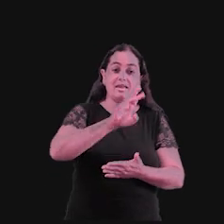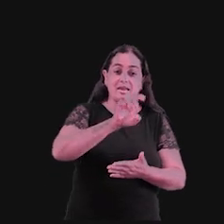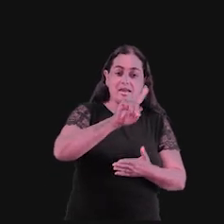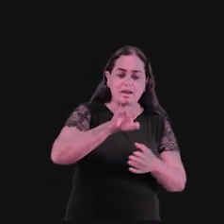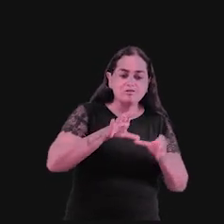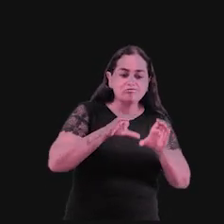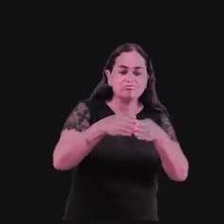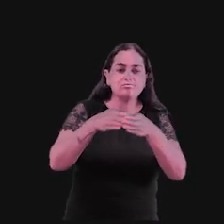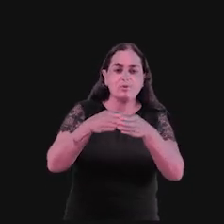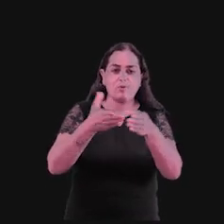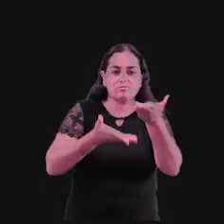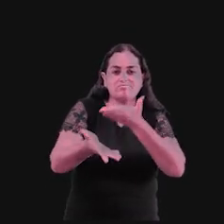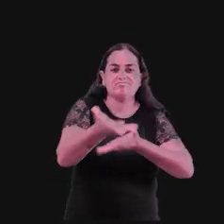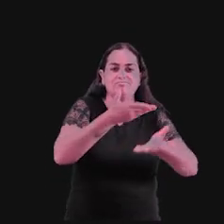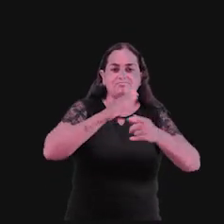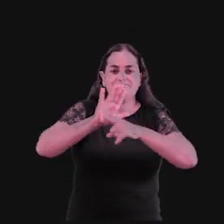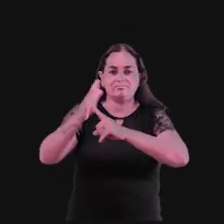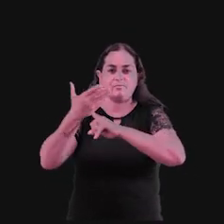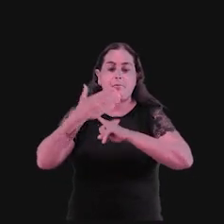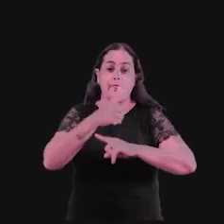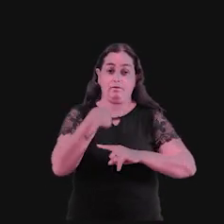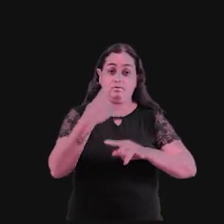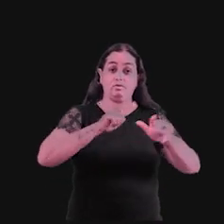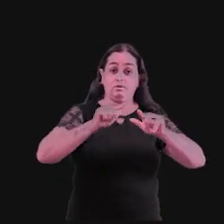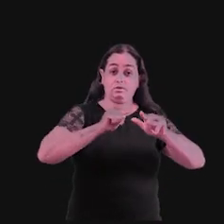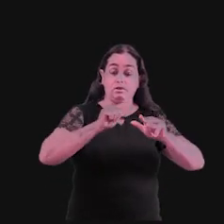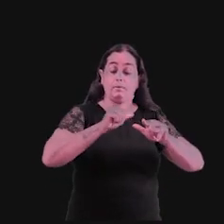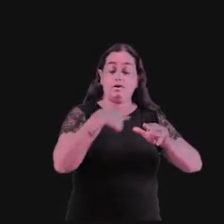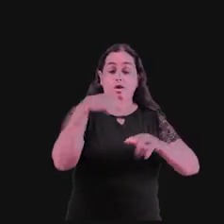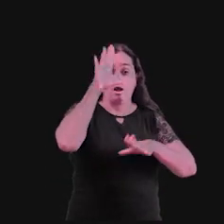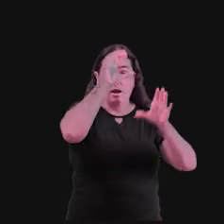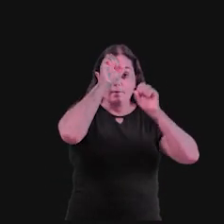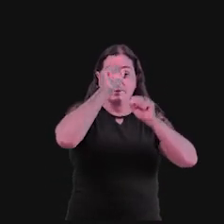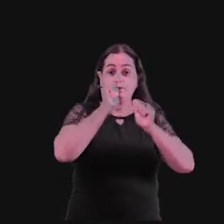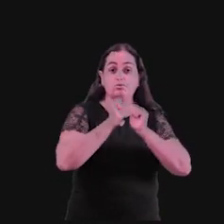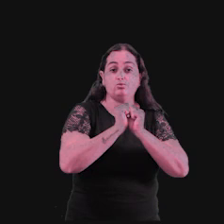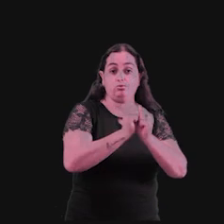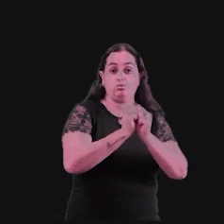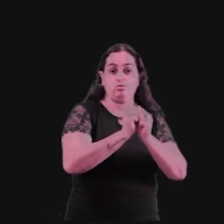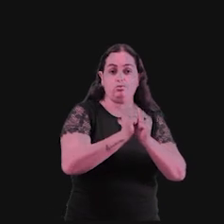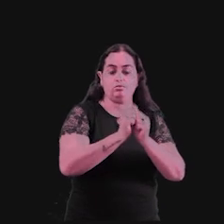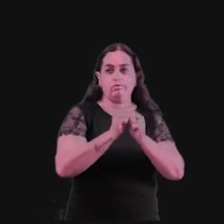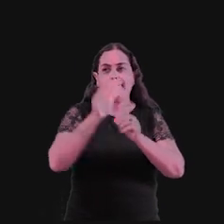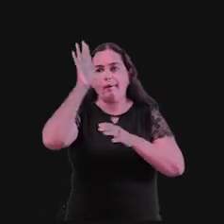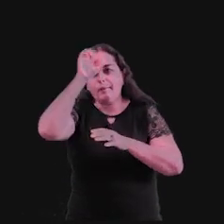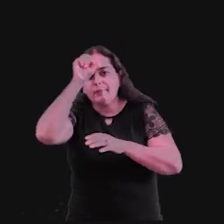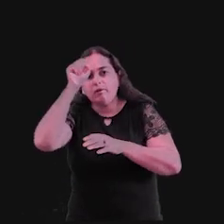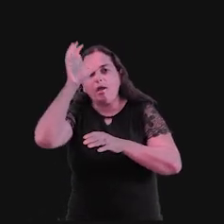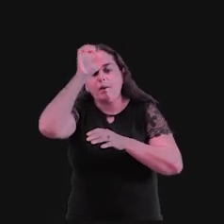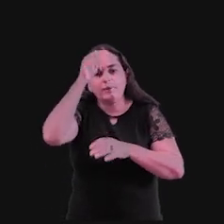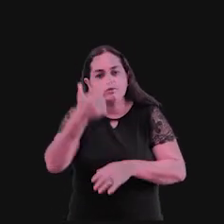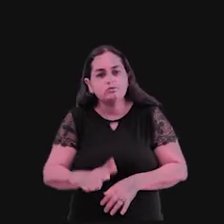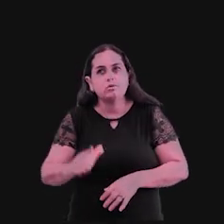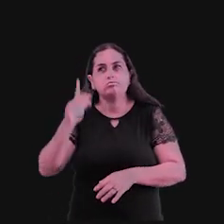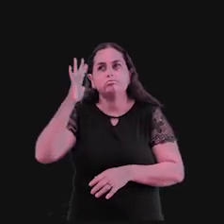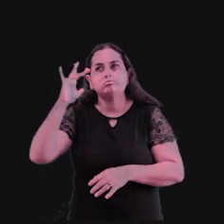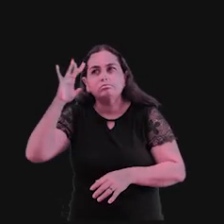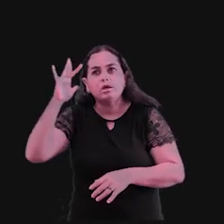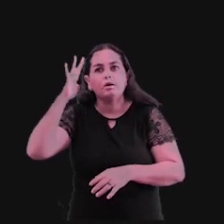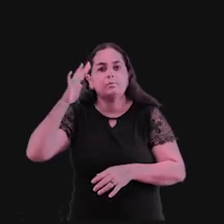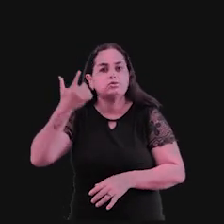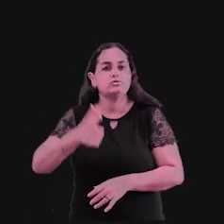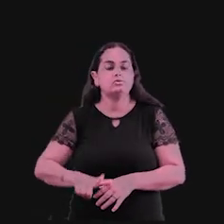gente trabalha em rede, estamos aprendendo juntos, né? Aprendendo, reaprendendo, imaginando, reimaginando, para conseguir